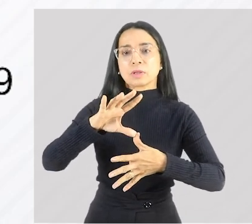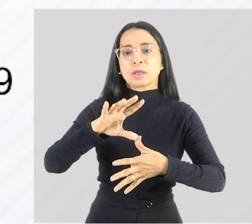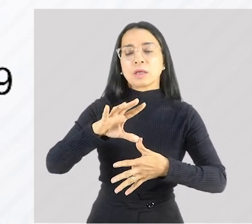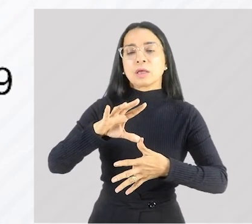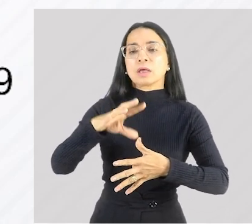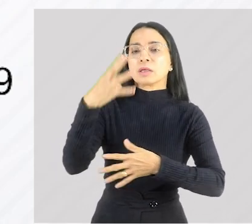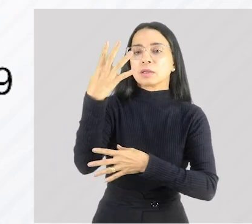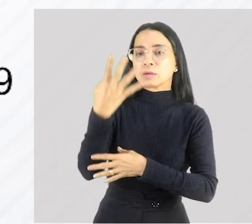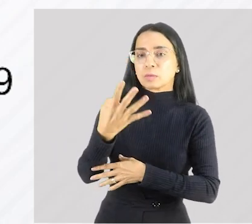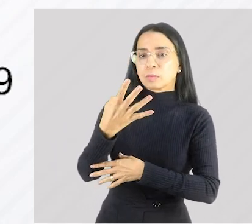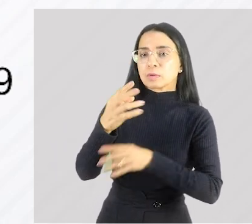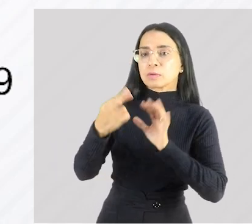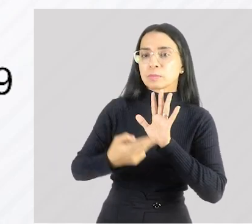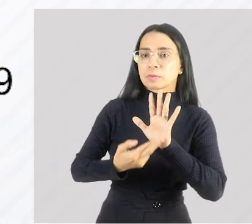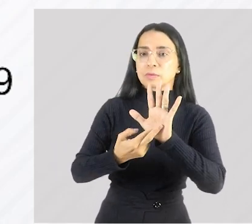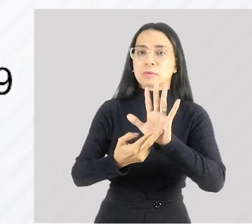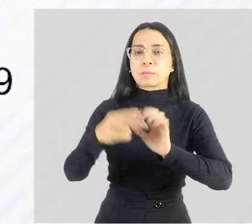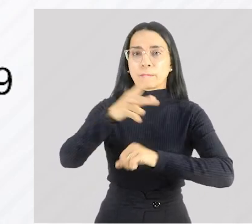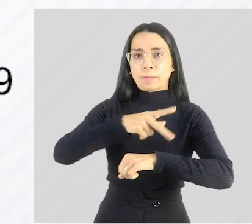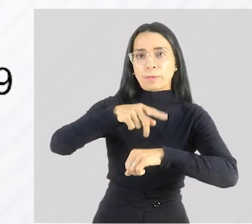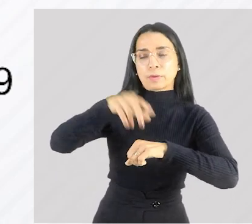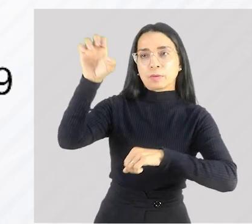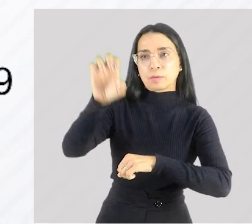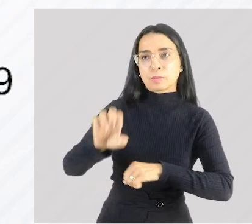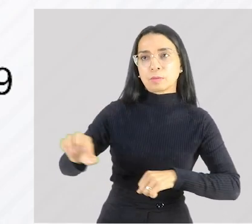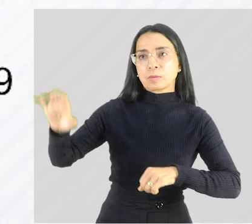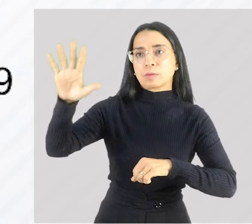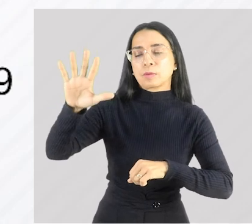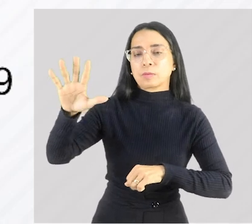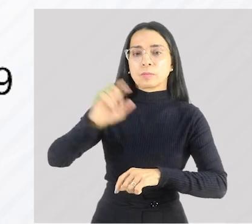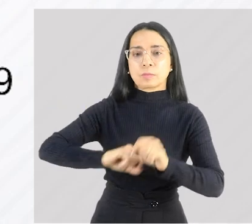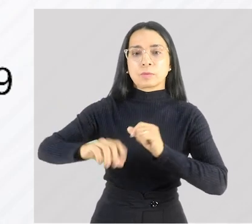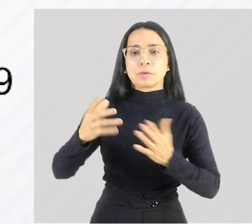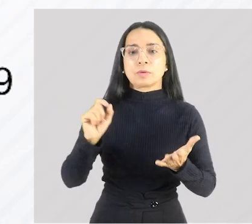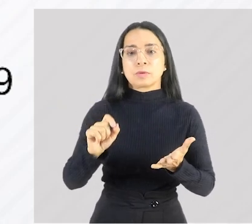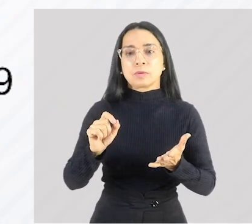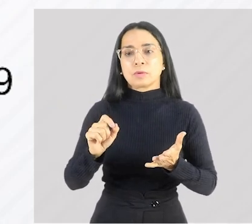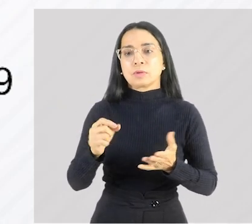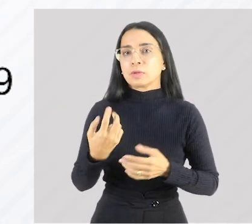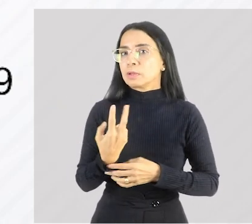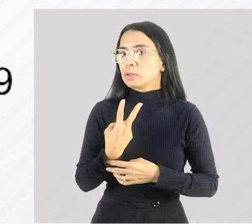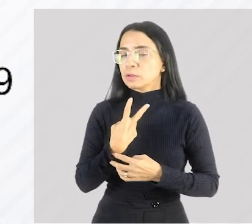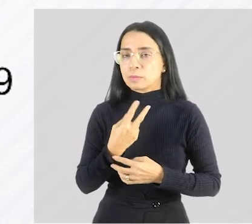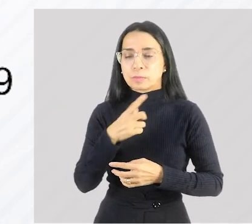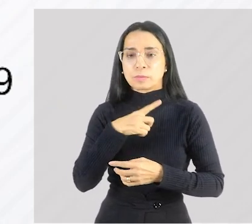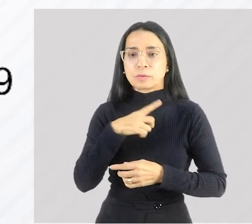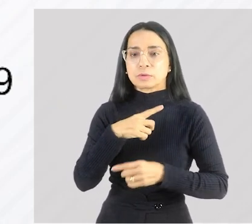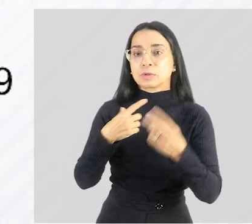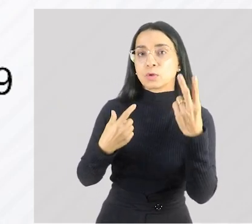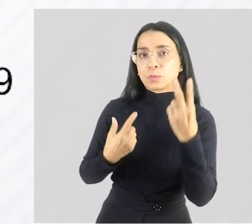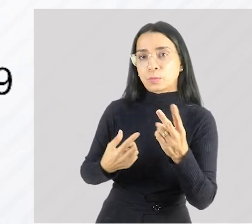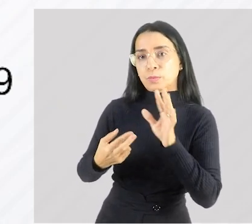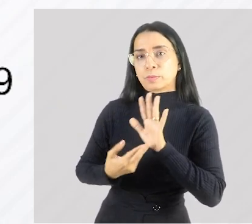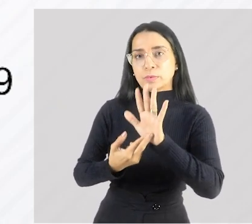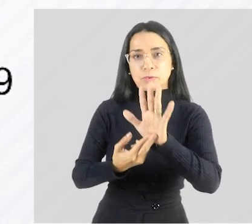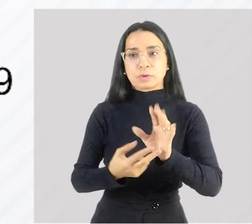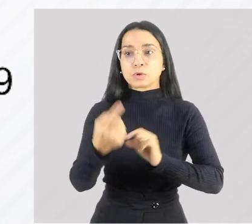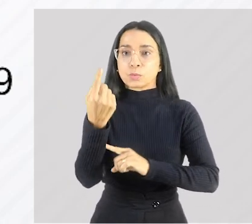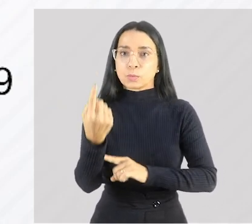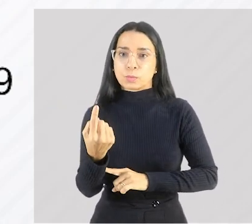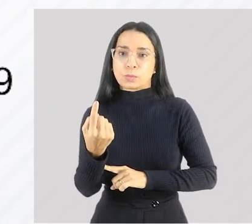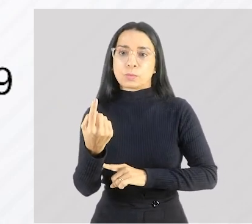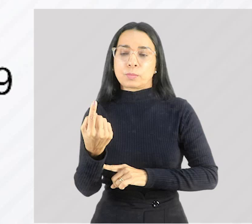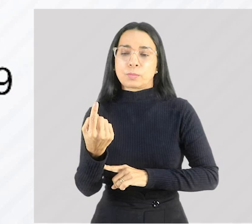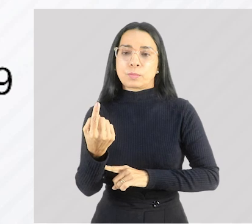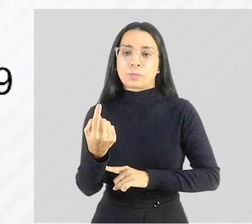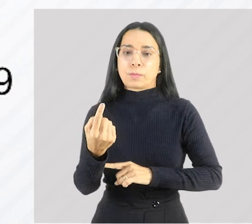representantes de países europeus não podendo estar na comissão dois representantes de um mesmo país qual é a